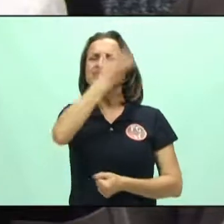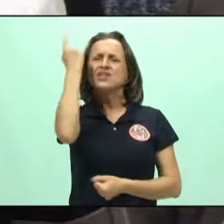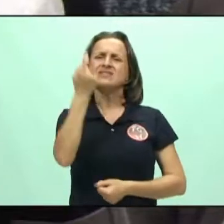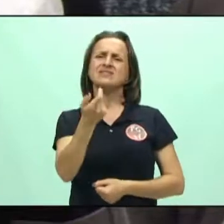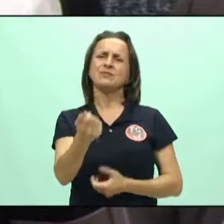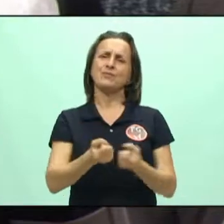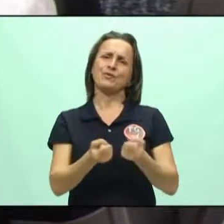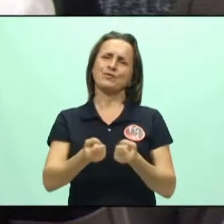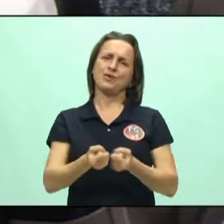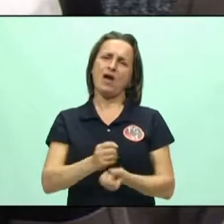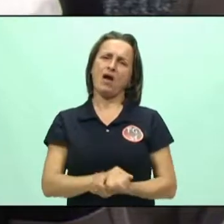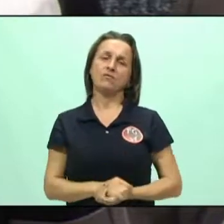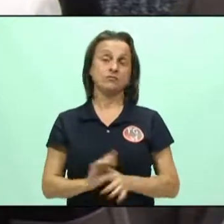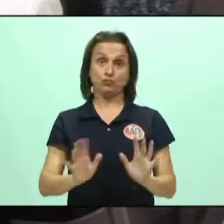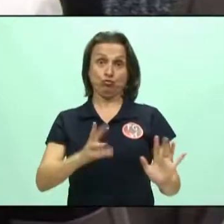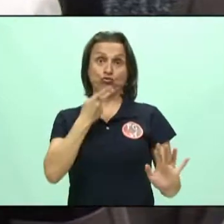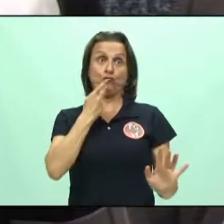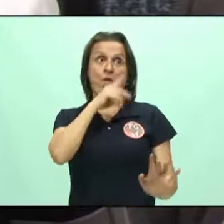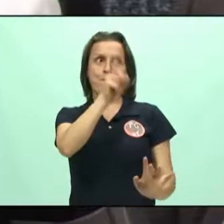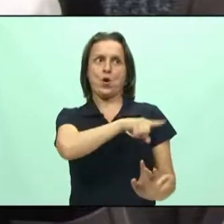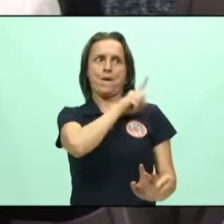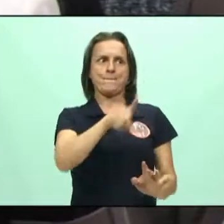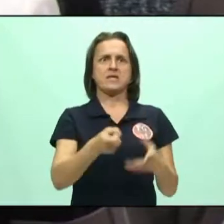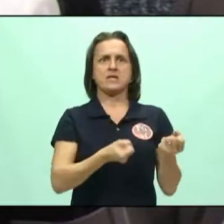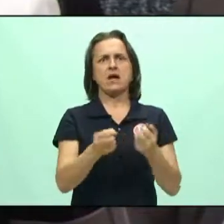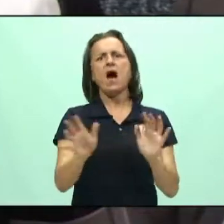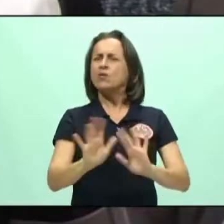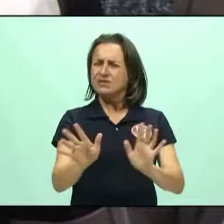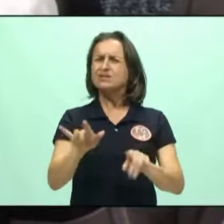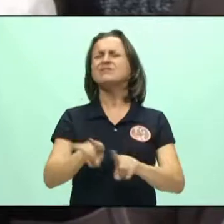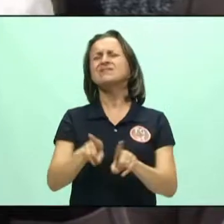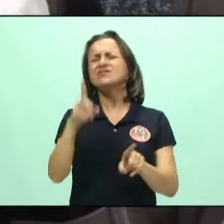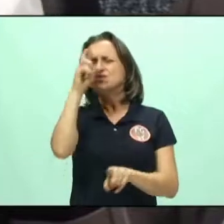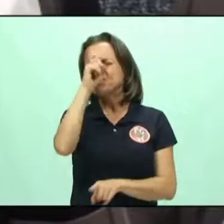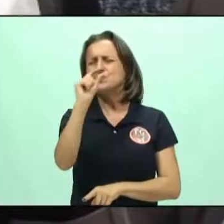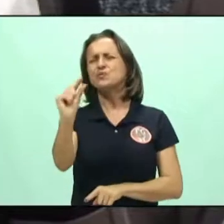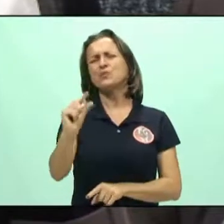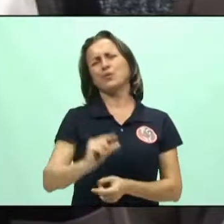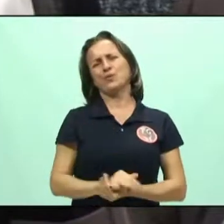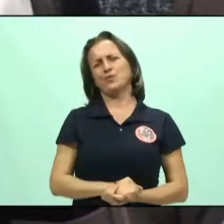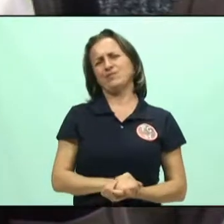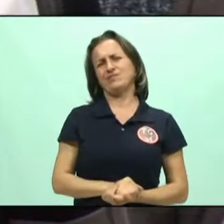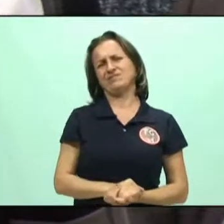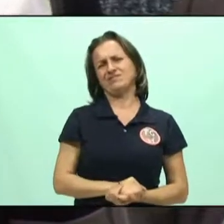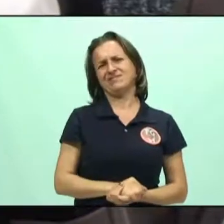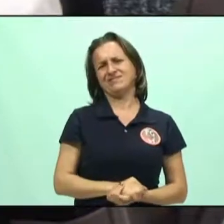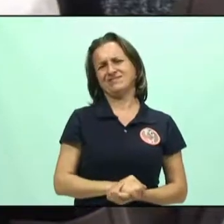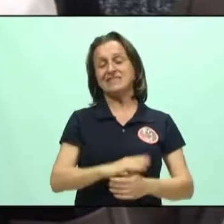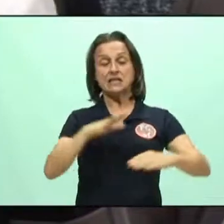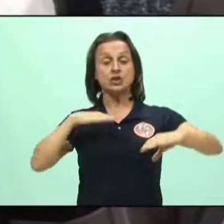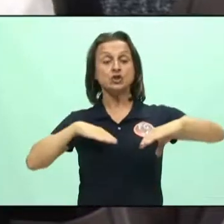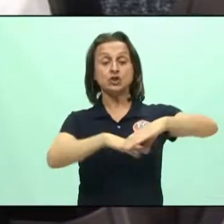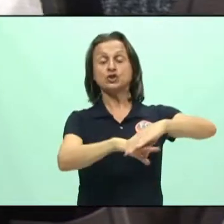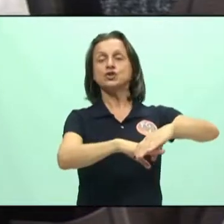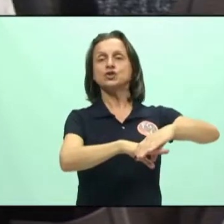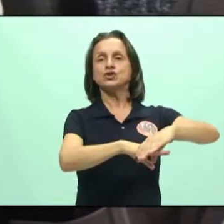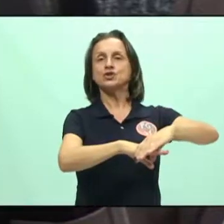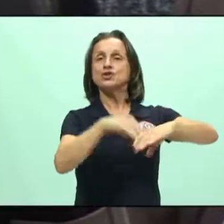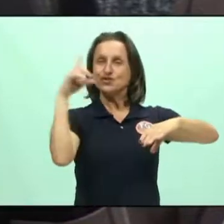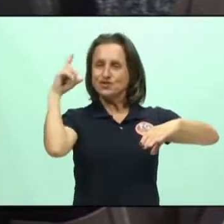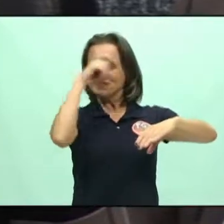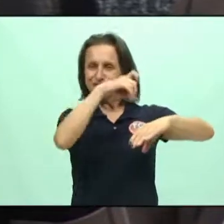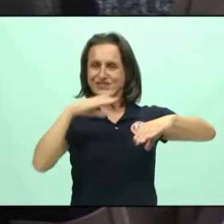lógico que isso não se faz proibindo mas isso se faz dificultando e ao dificultar um estacionamento nas zonas de grande movimento